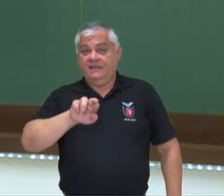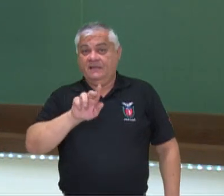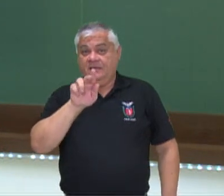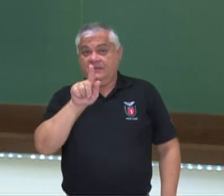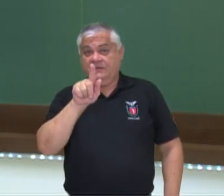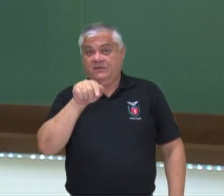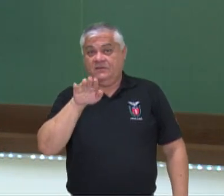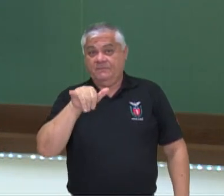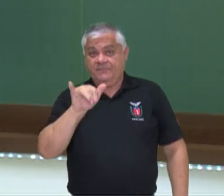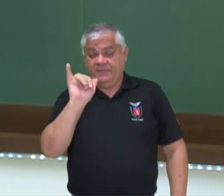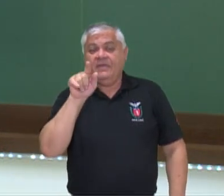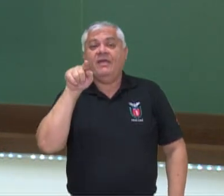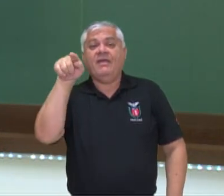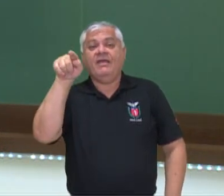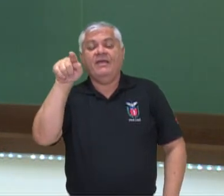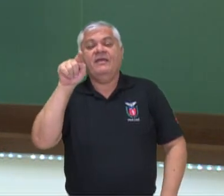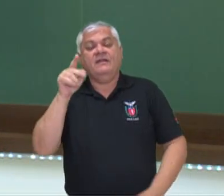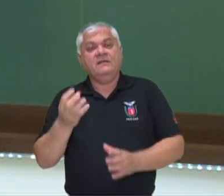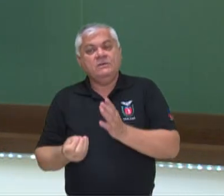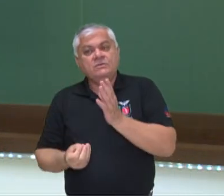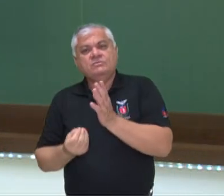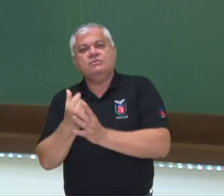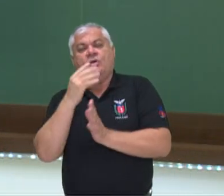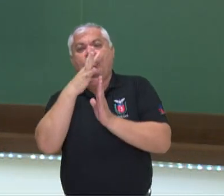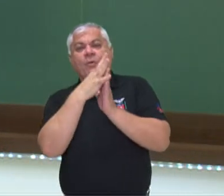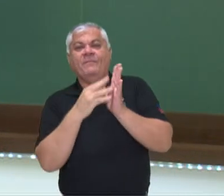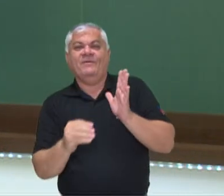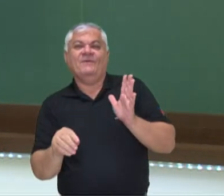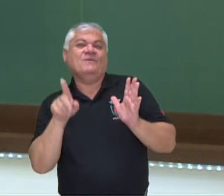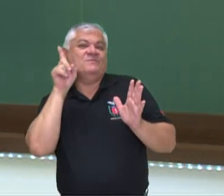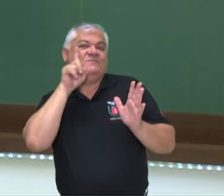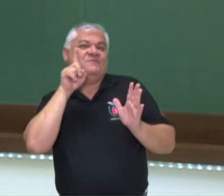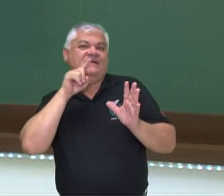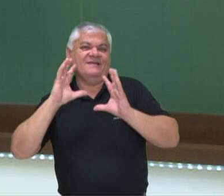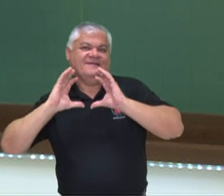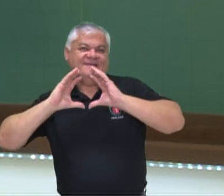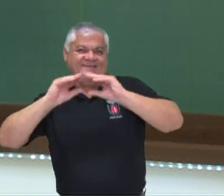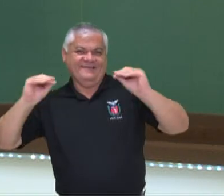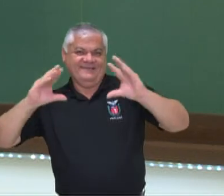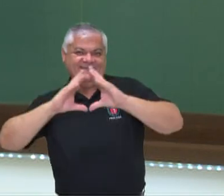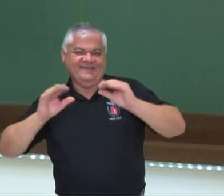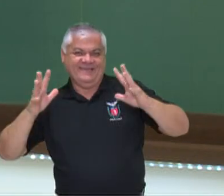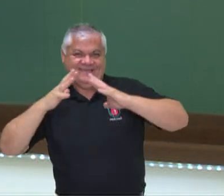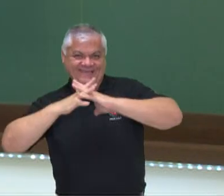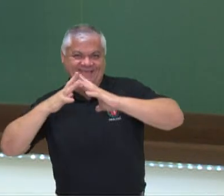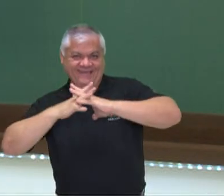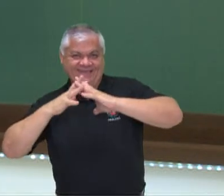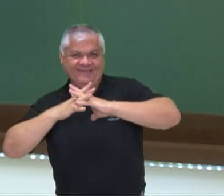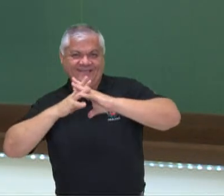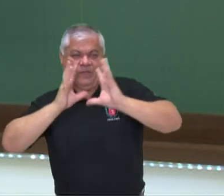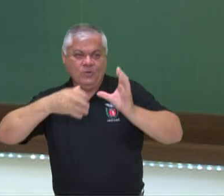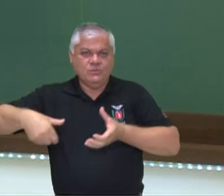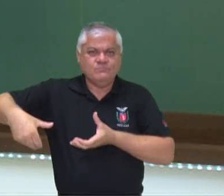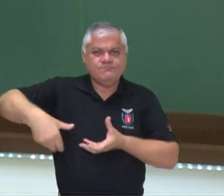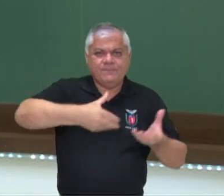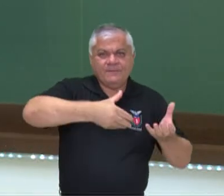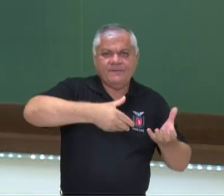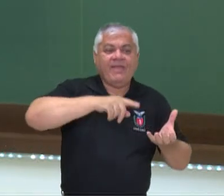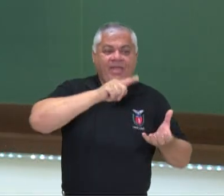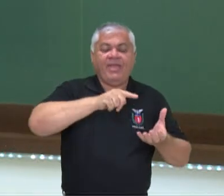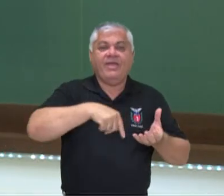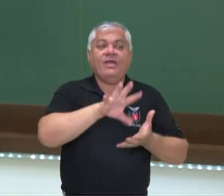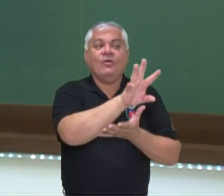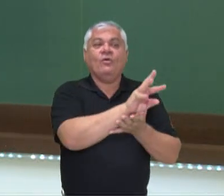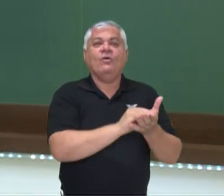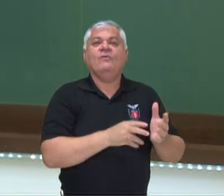que deu origem, um dos esportes que deu origem ao futebol americano, mas o rugby tem origem no nosso futebol, no